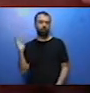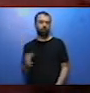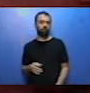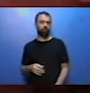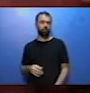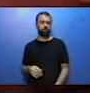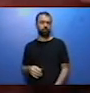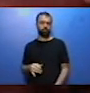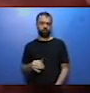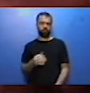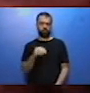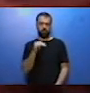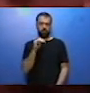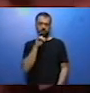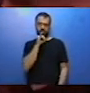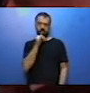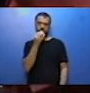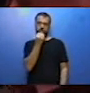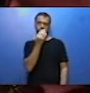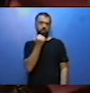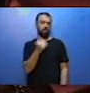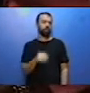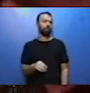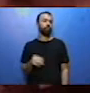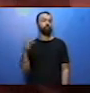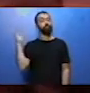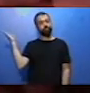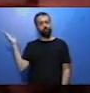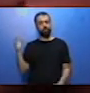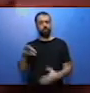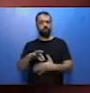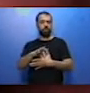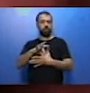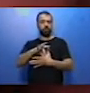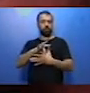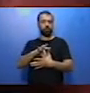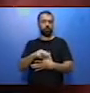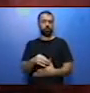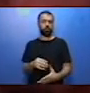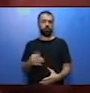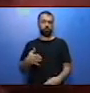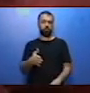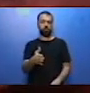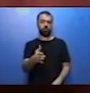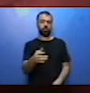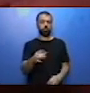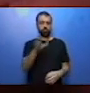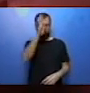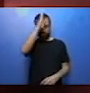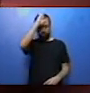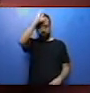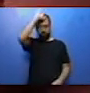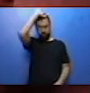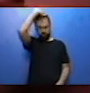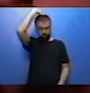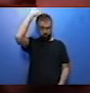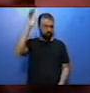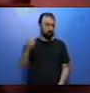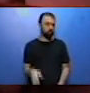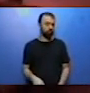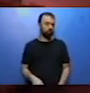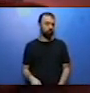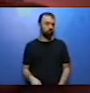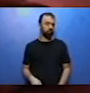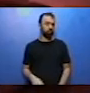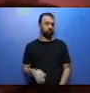proteína de alimentos que estão que tem proteínas vamos ver carne peixe frango e carne vermelha carne